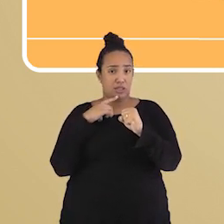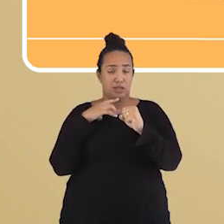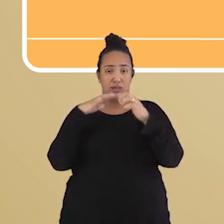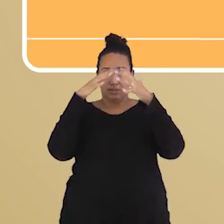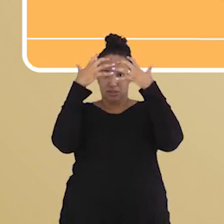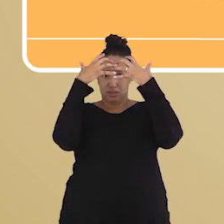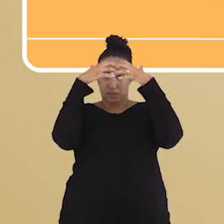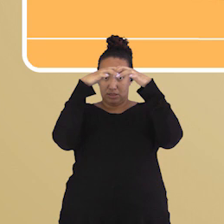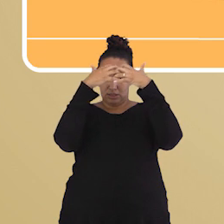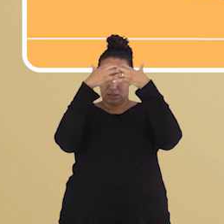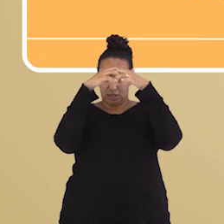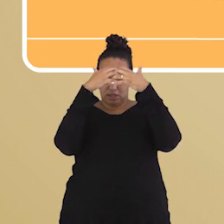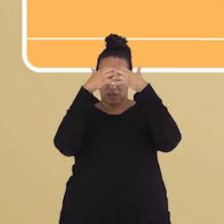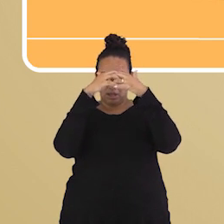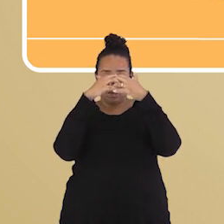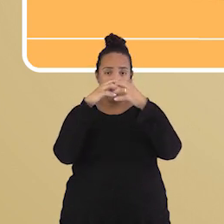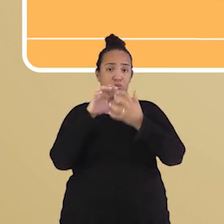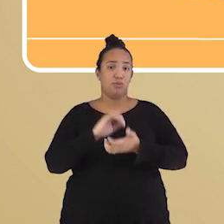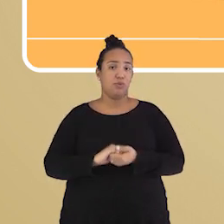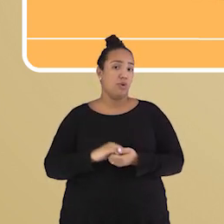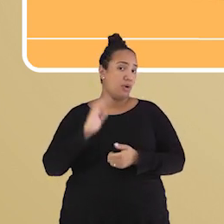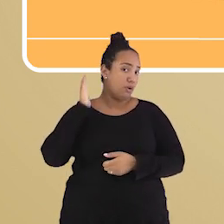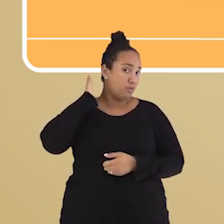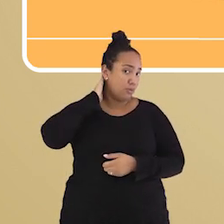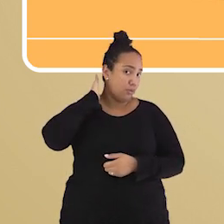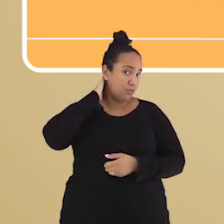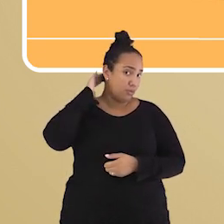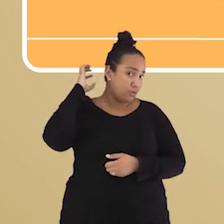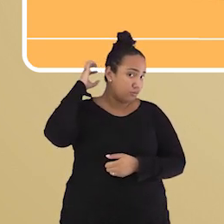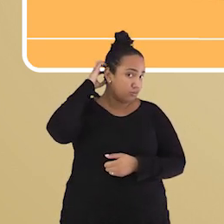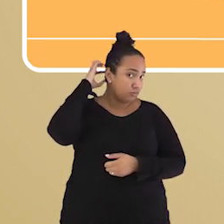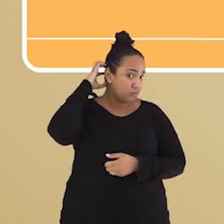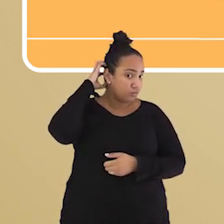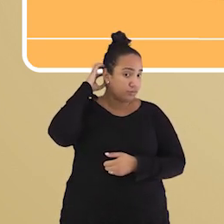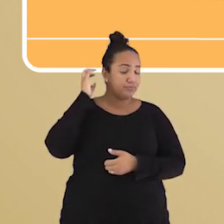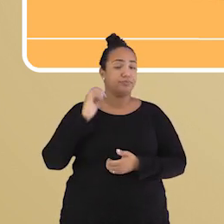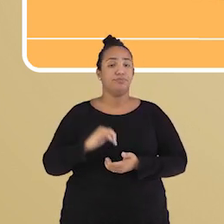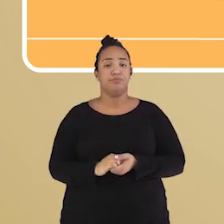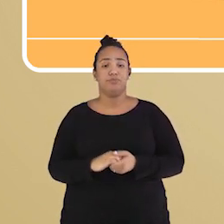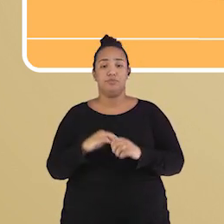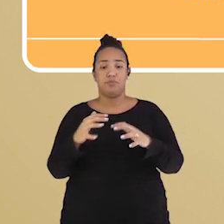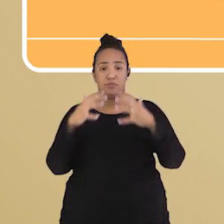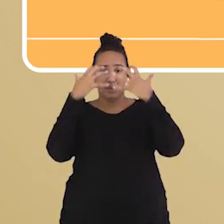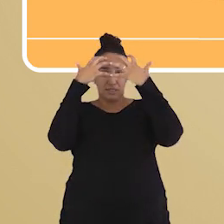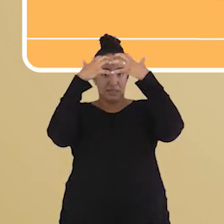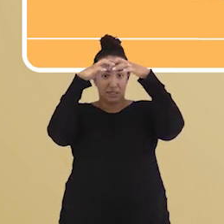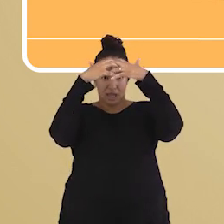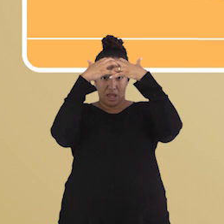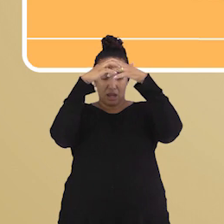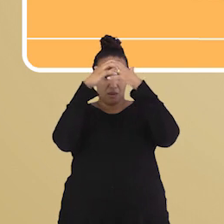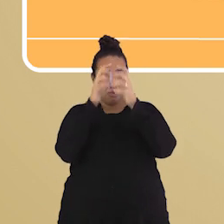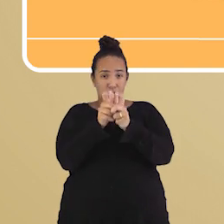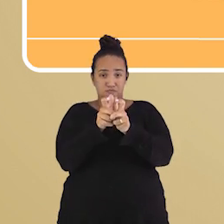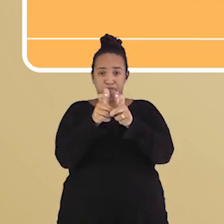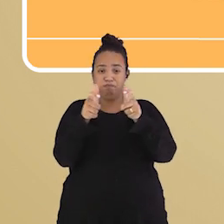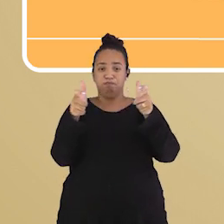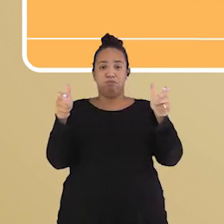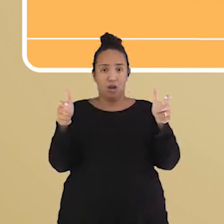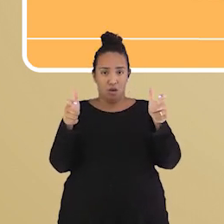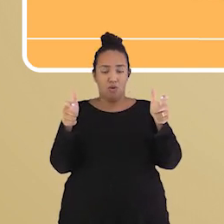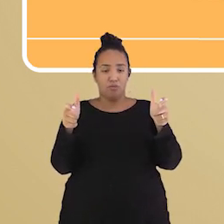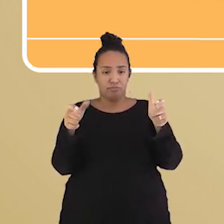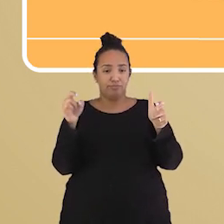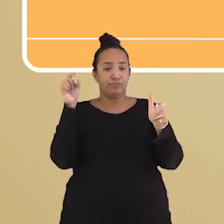cérebro, cerebelo e bulbo. Na verdade, o cérebro ocupa a maior parte do encéfalo e ele